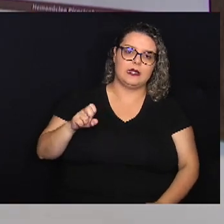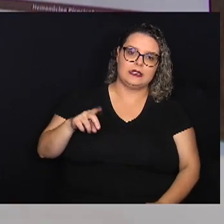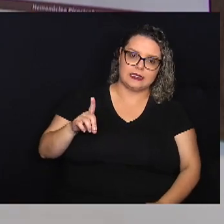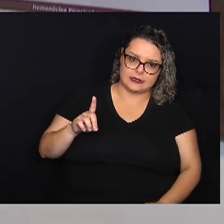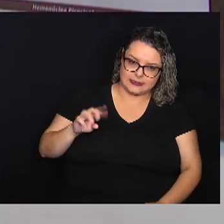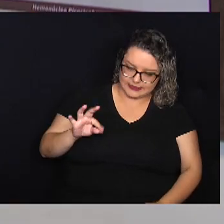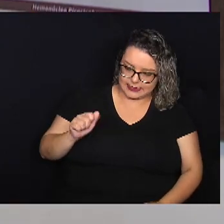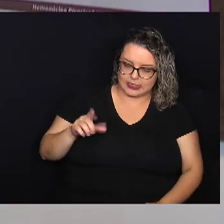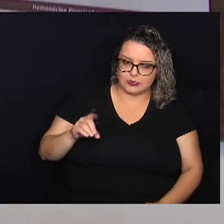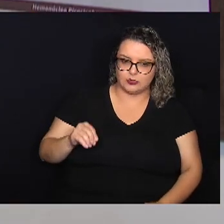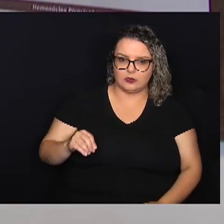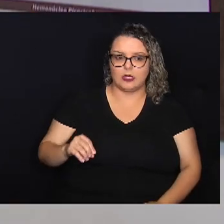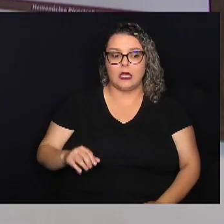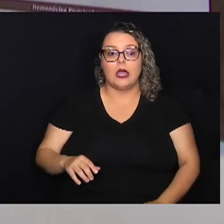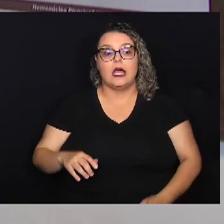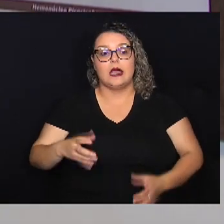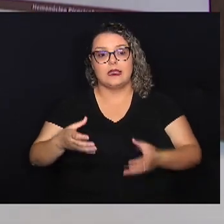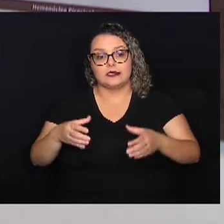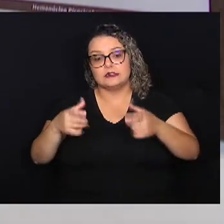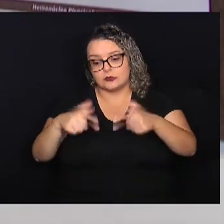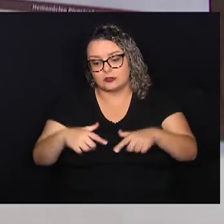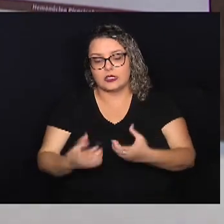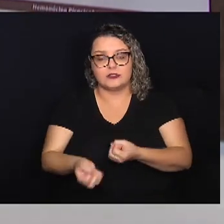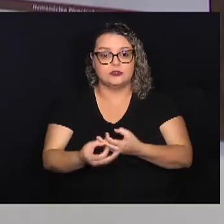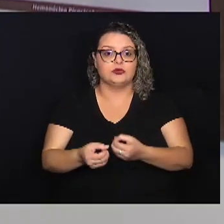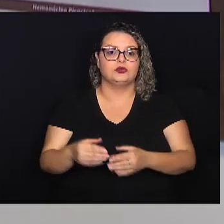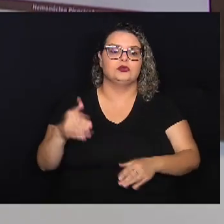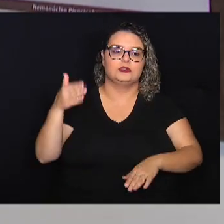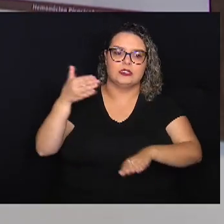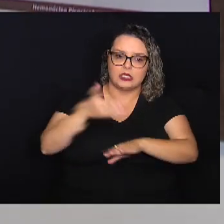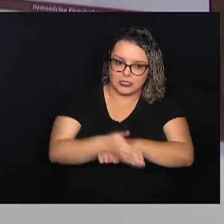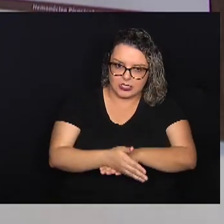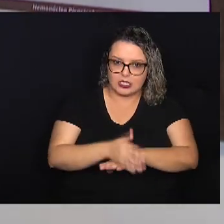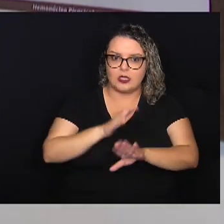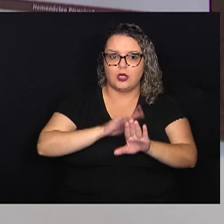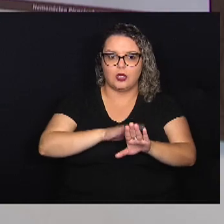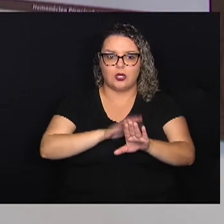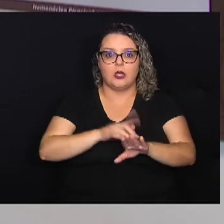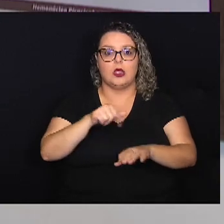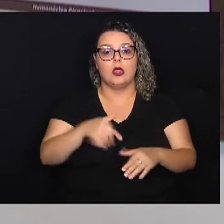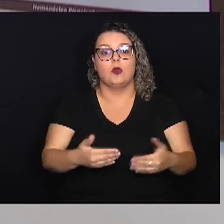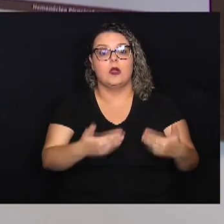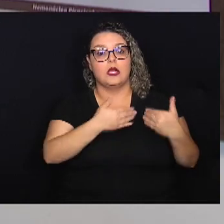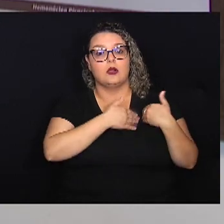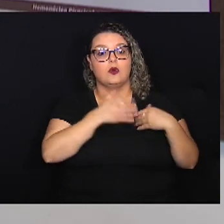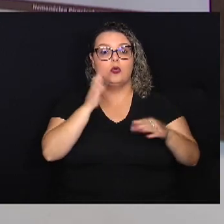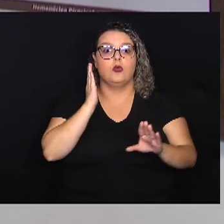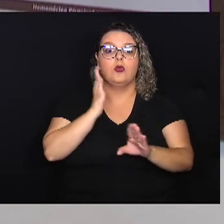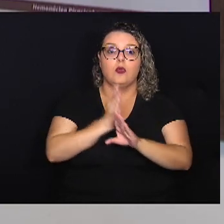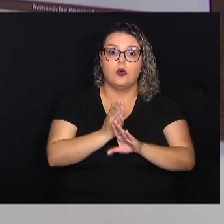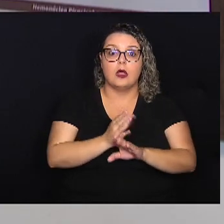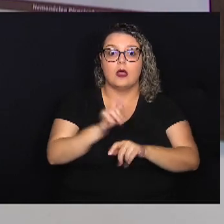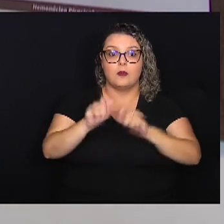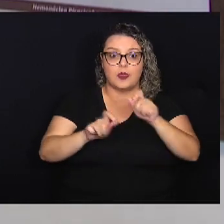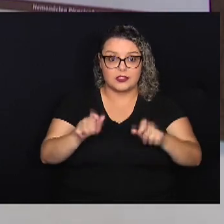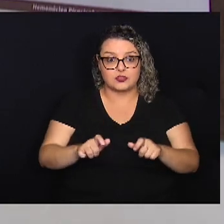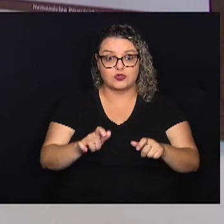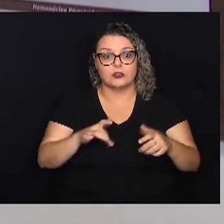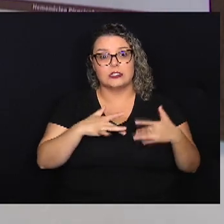esse grande registro, esse banco de dados entra. É ele o responsável por encontrar o doador que tem